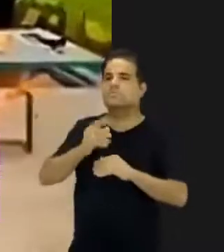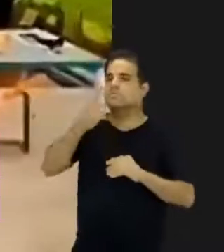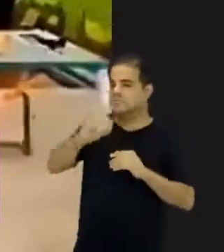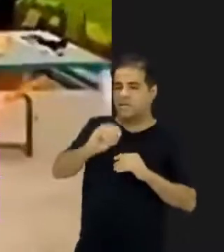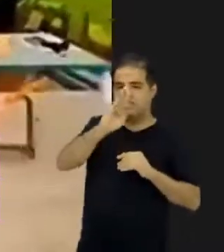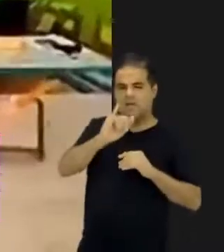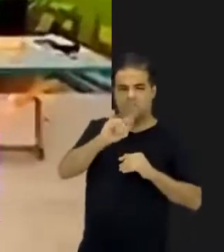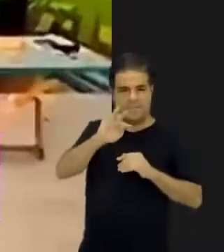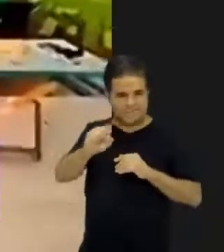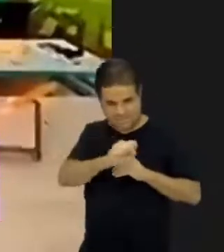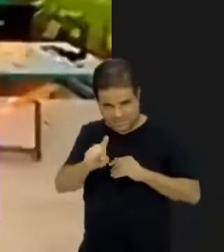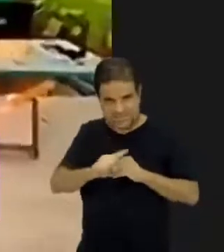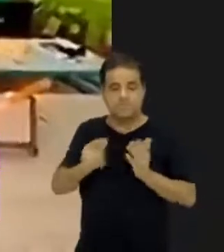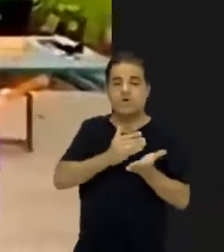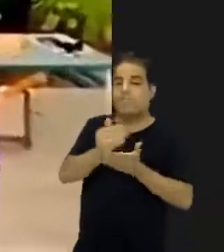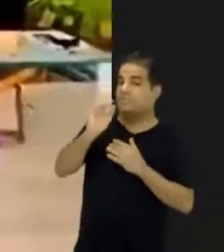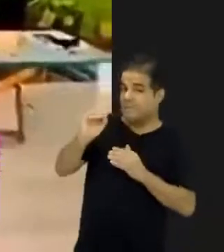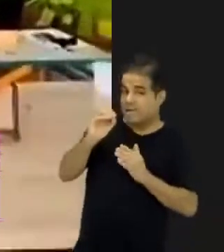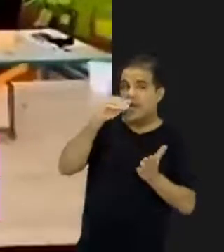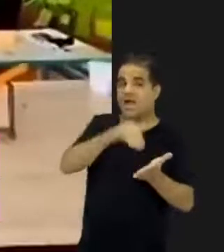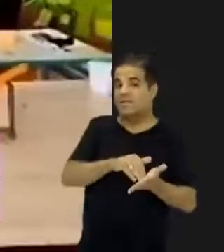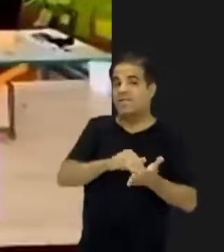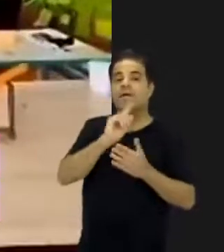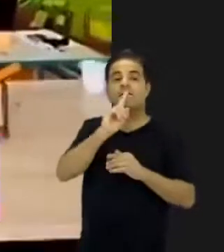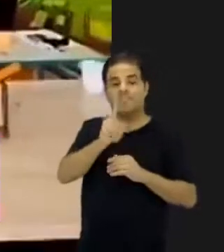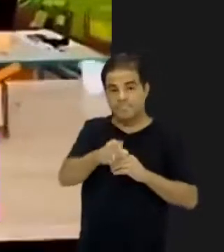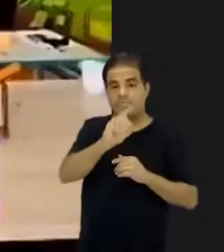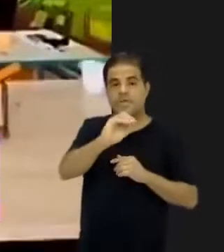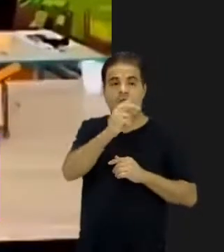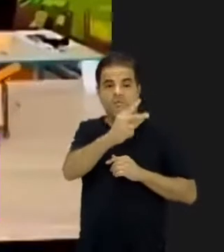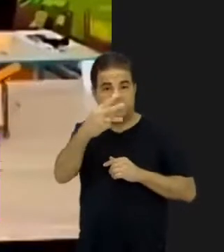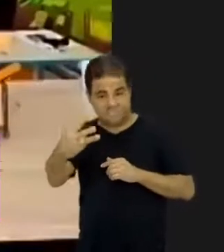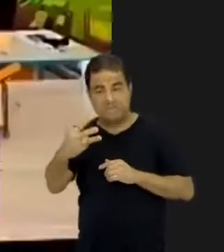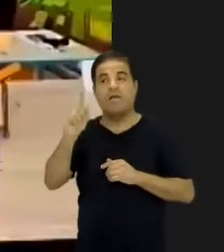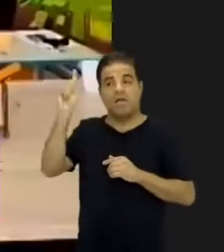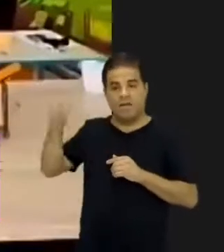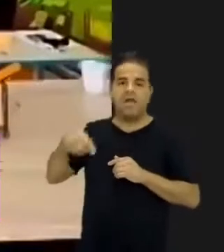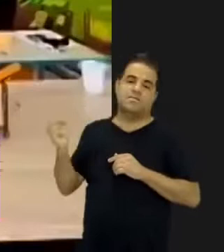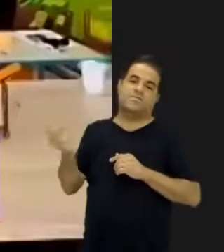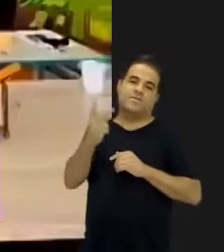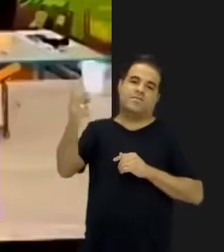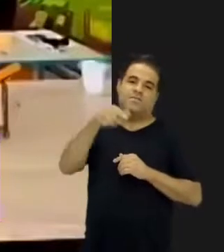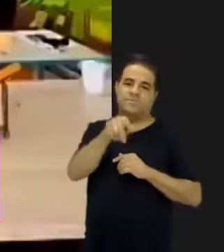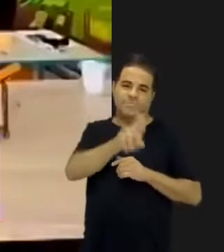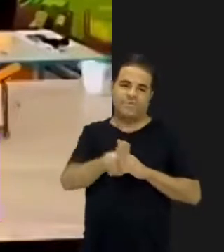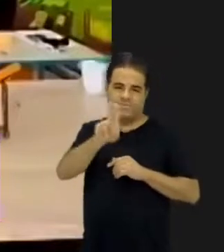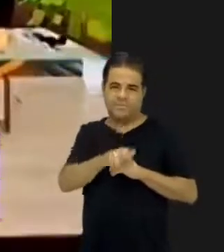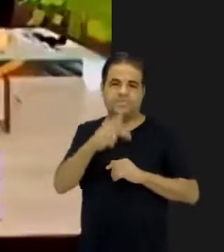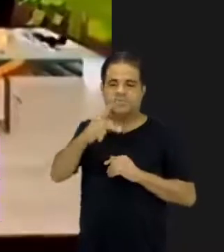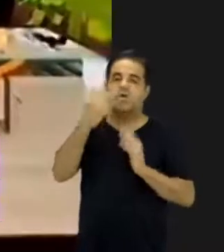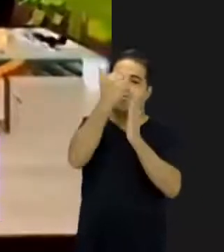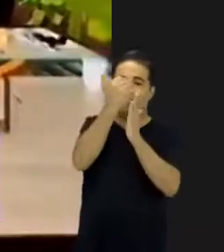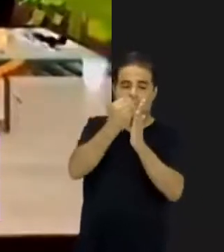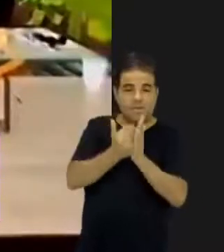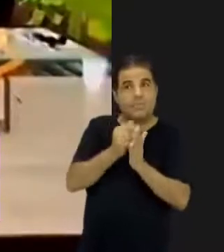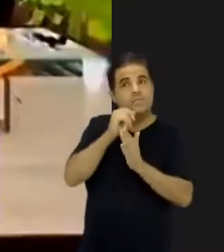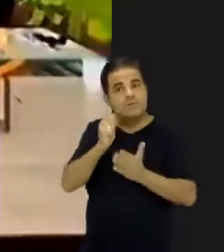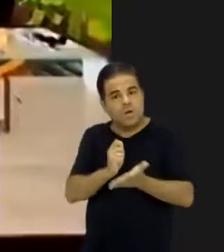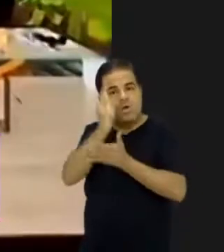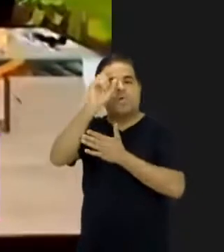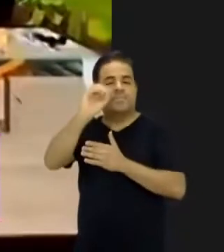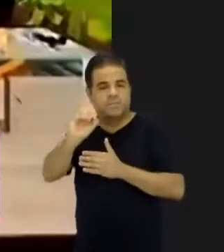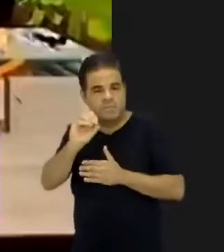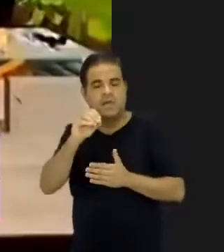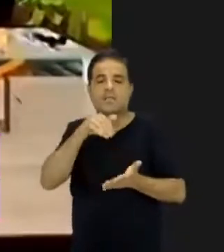10 bits, a minha escala começa do 0 a 1023. São esses valores que você vai utilizar lá no seu programa. Então, se eu contar o 0